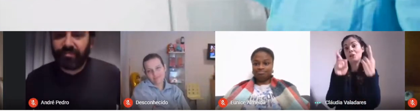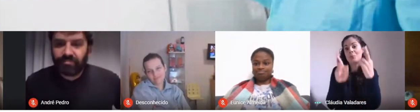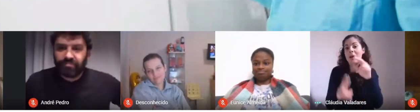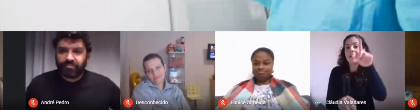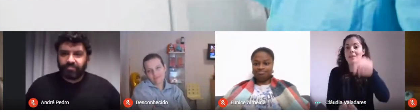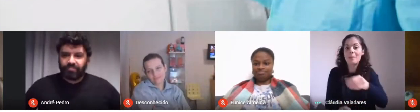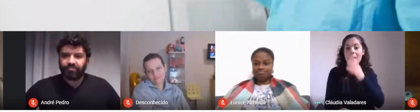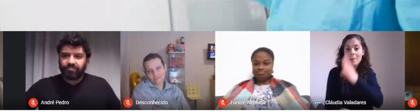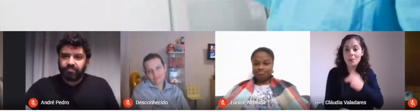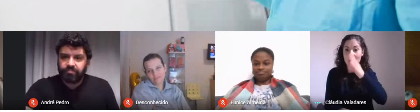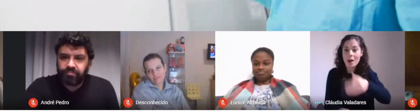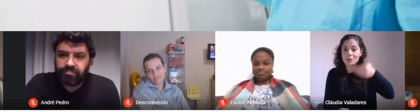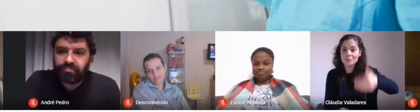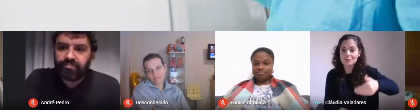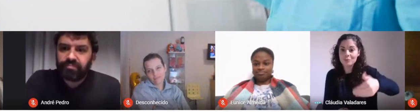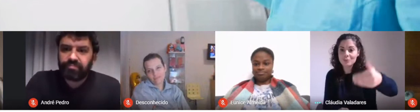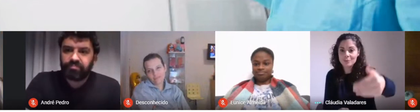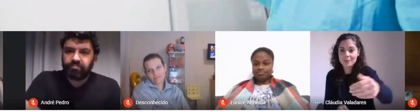hábitos.